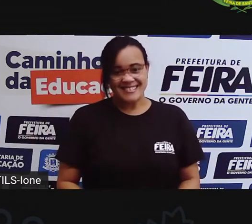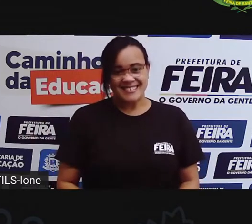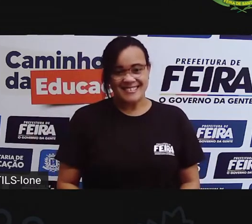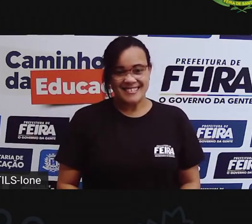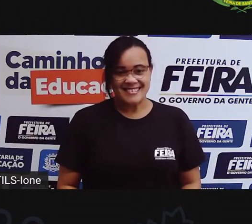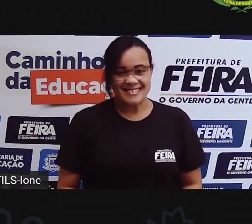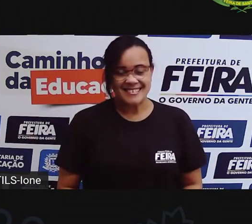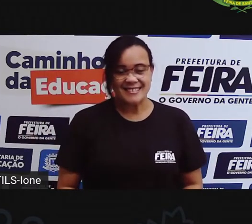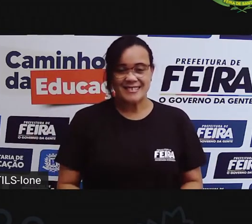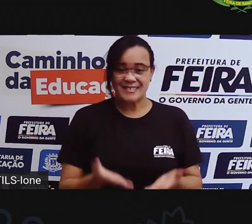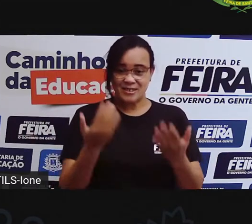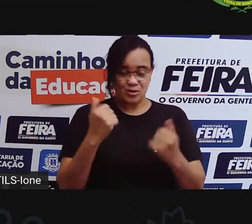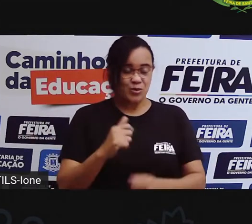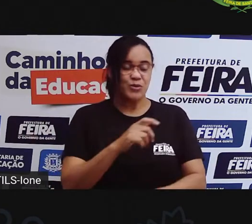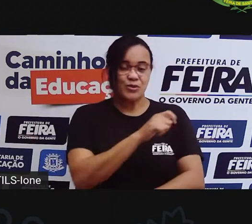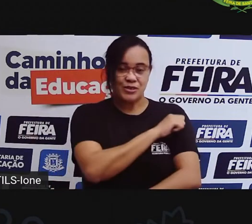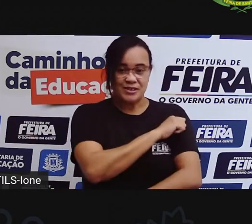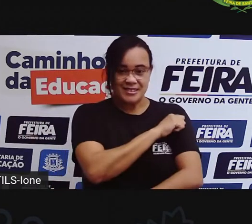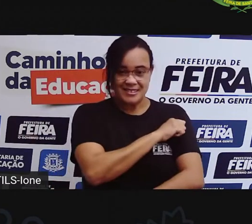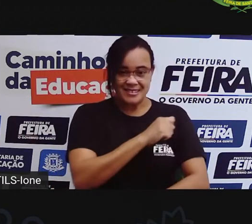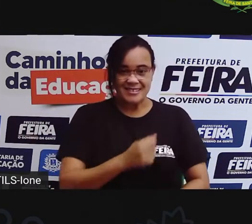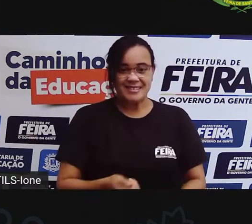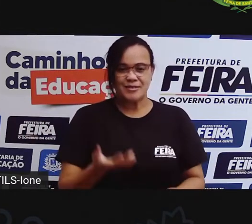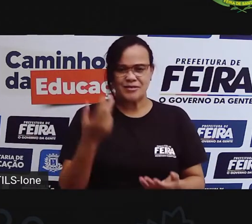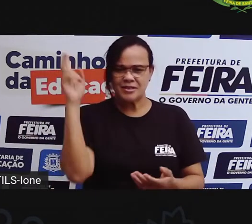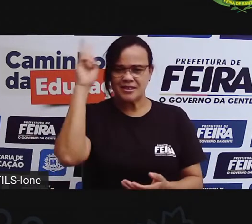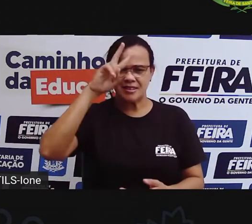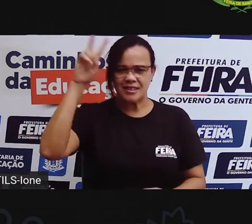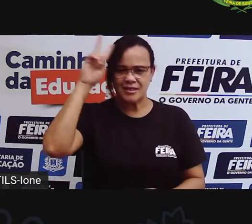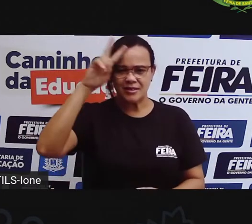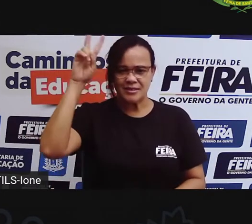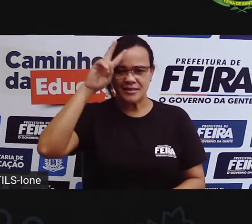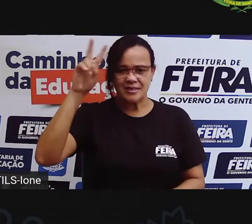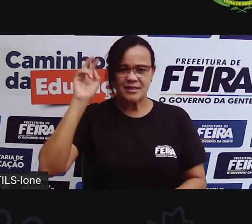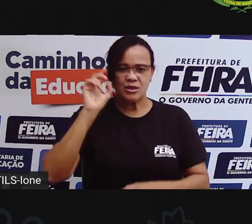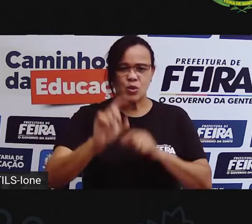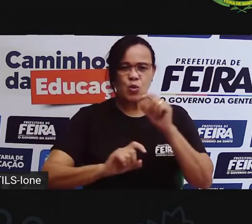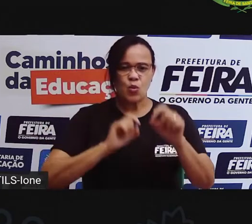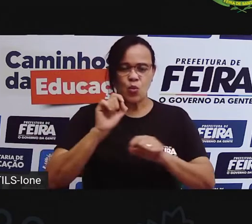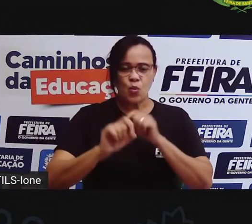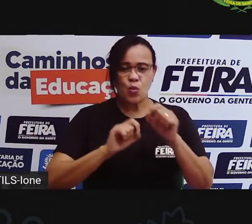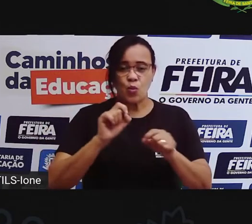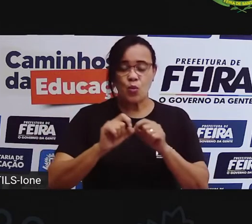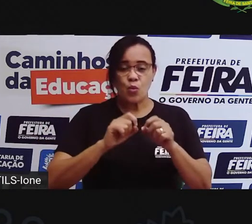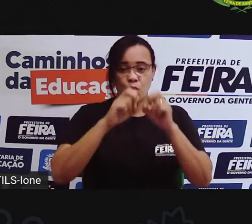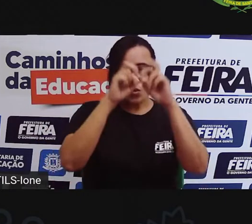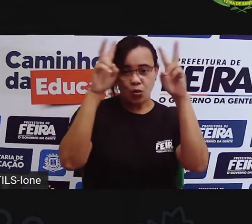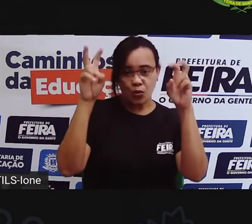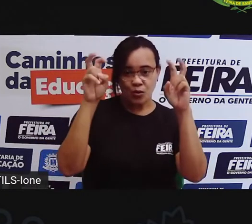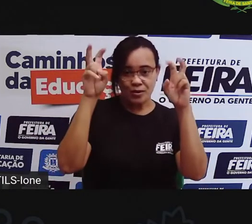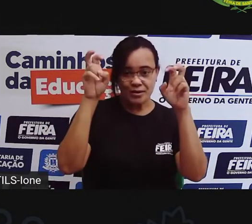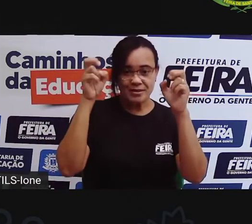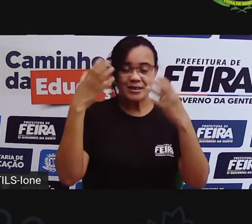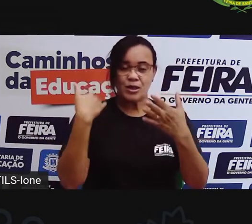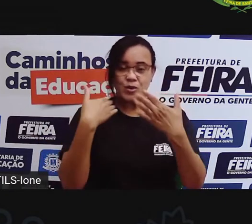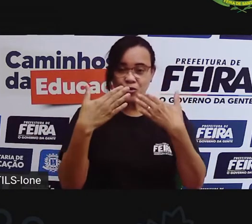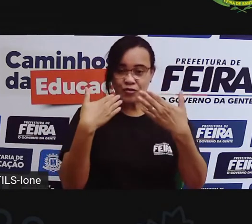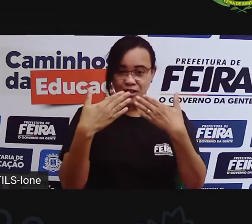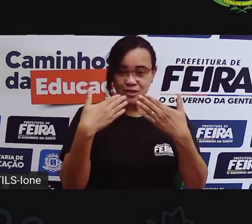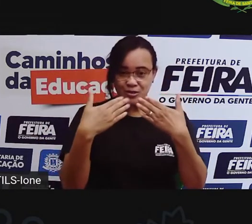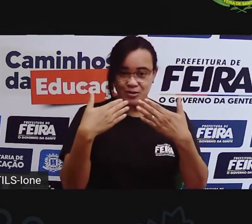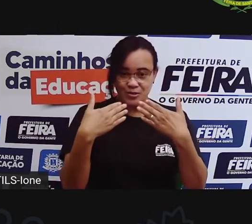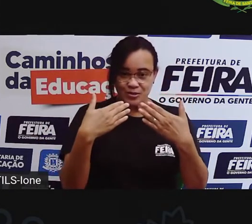mão! Meninada, vocês lembram sobre aquele assunto que a gente começou a